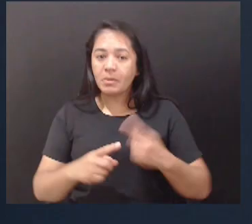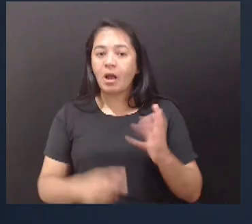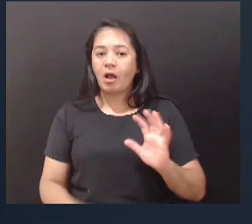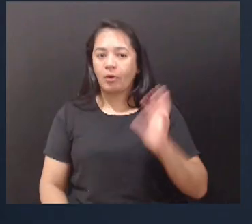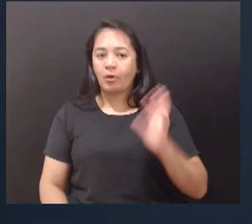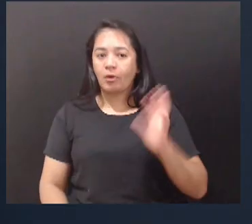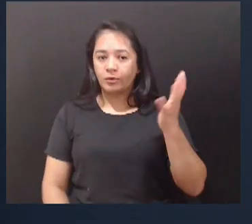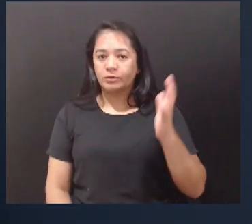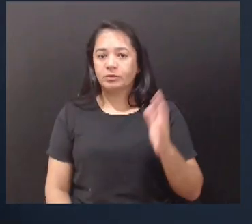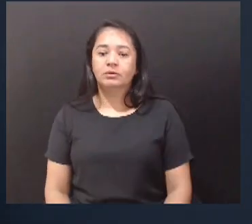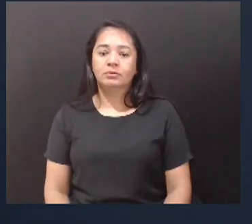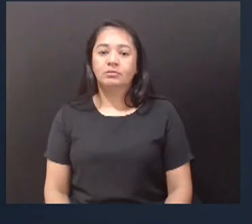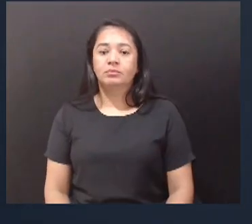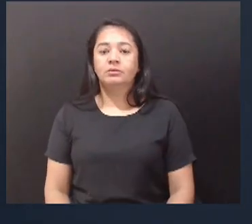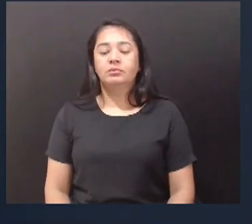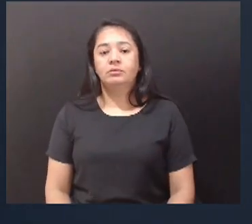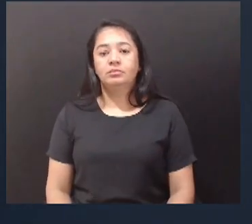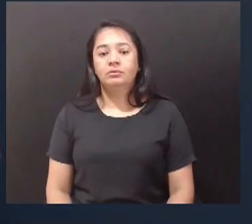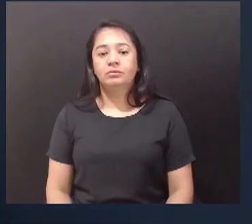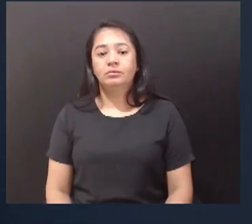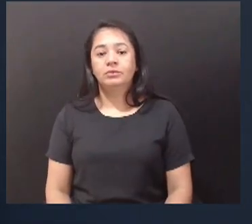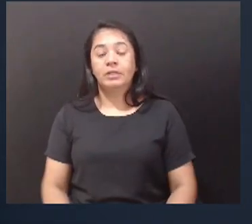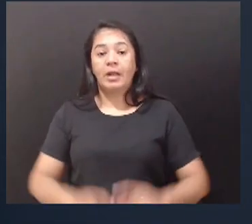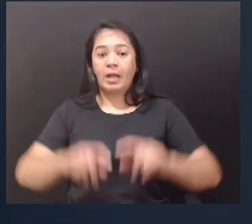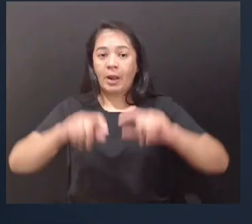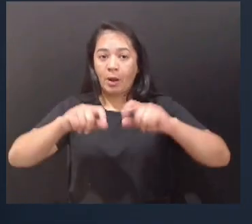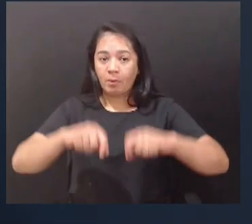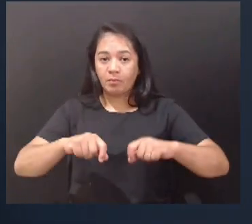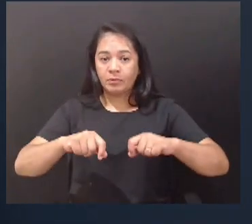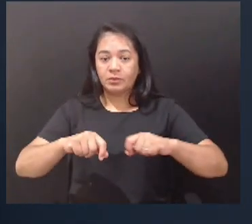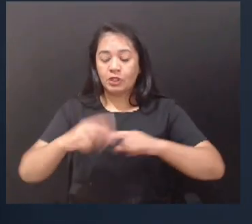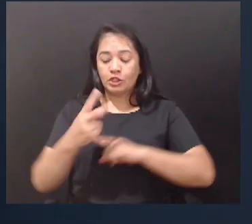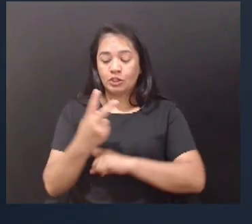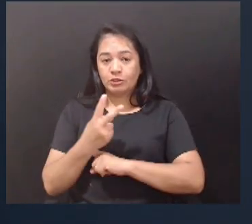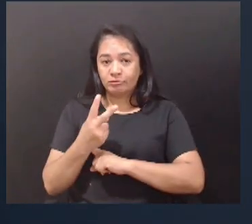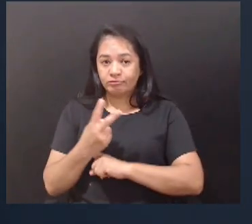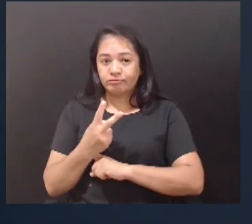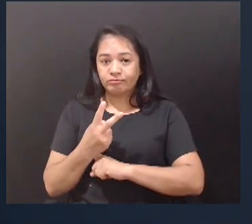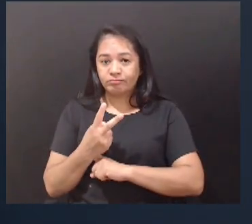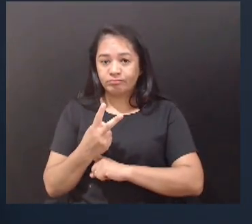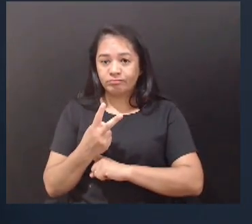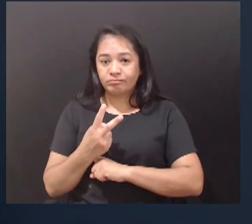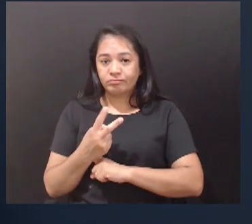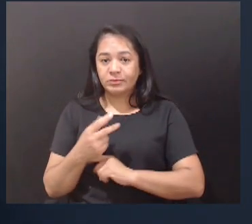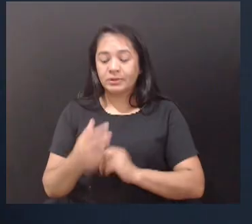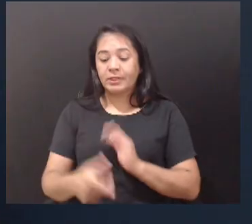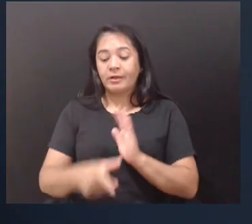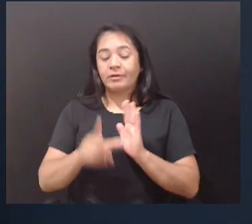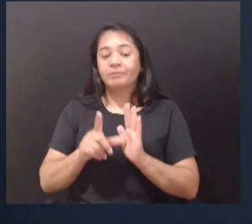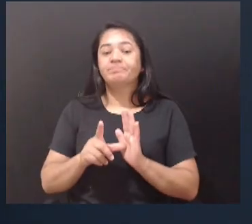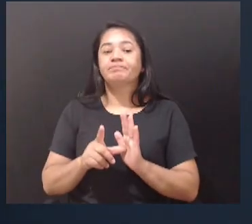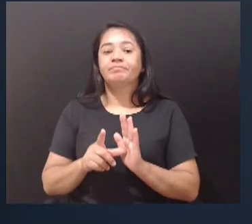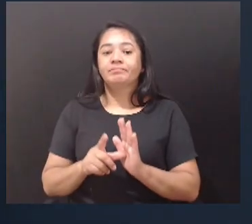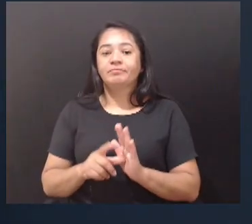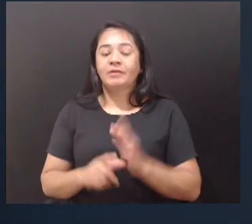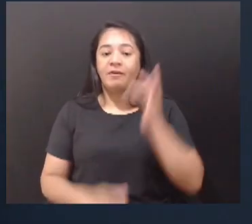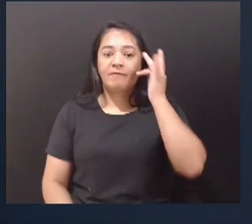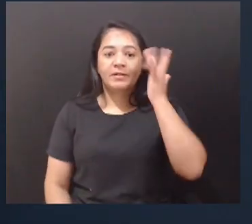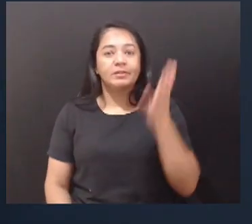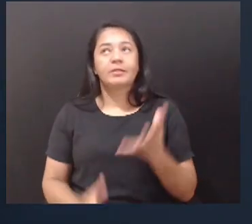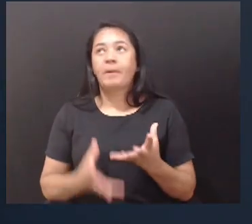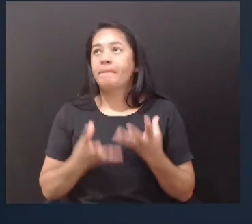vai acontecer. E aí ter essa capacidade de se proteger, de antecipar a eles, facilita